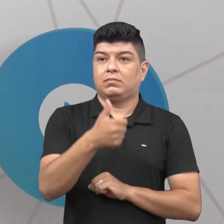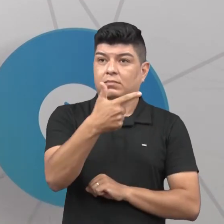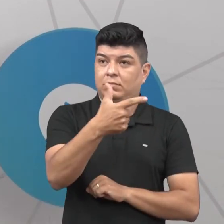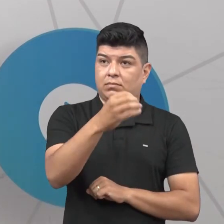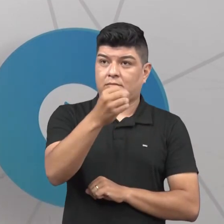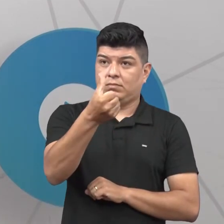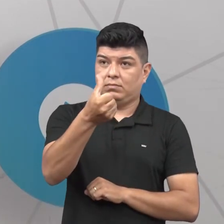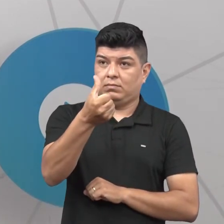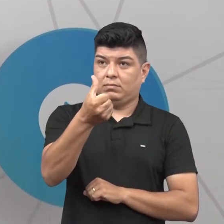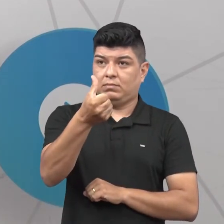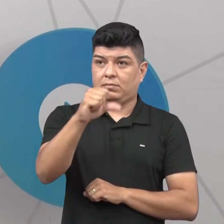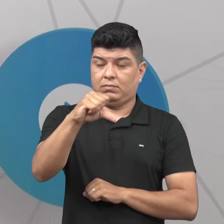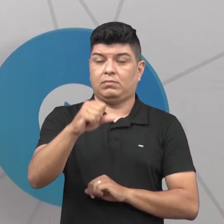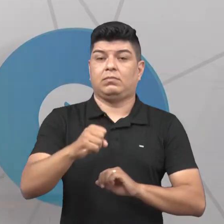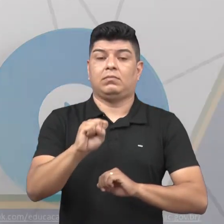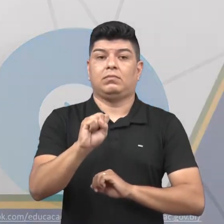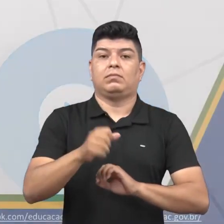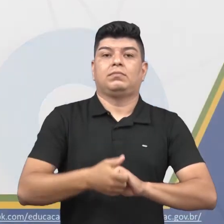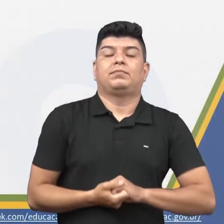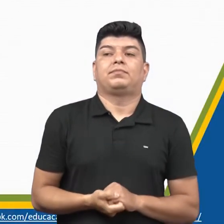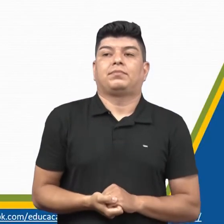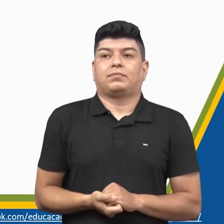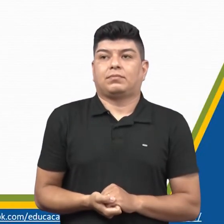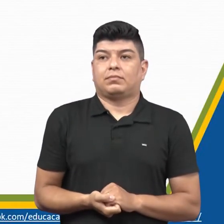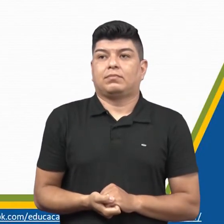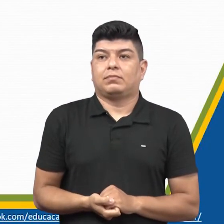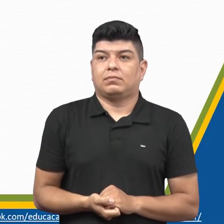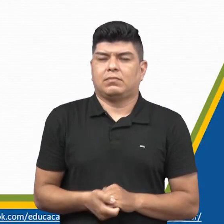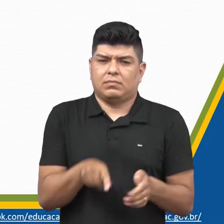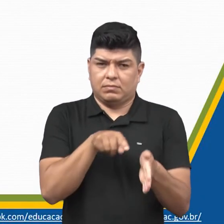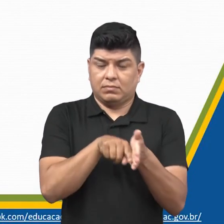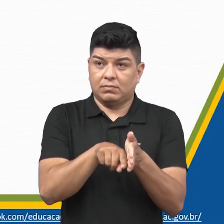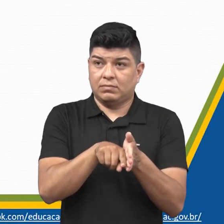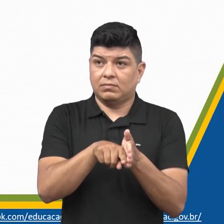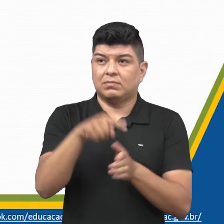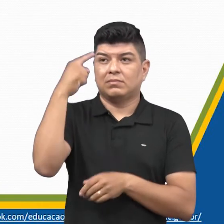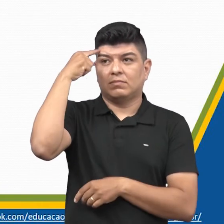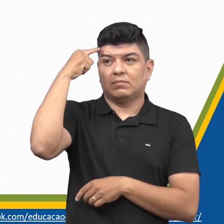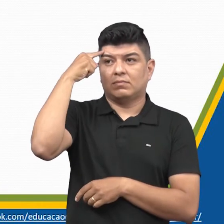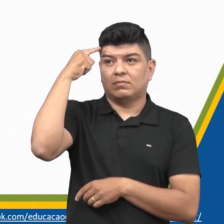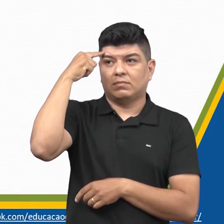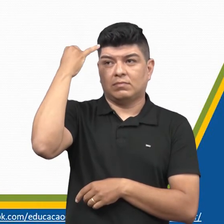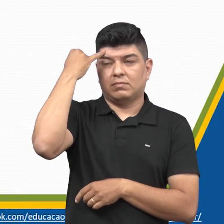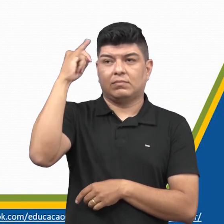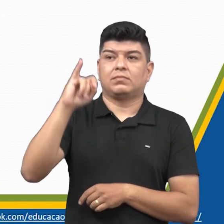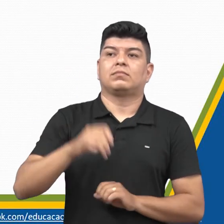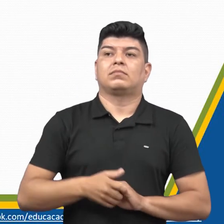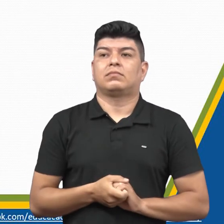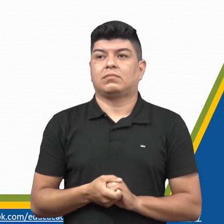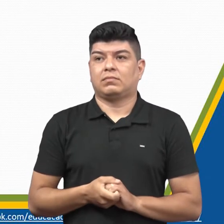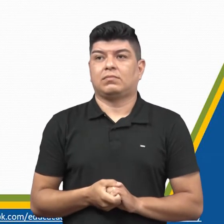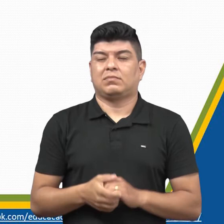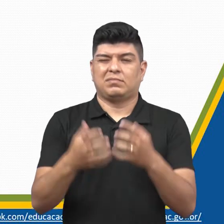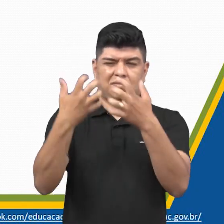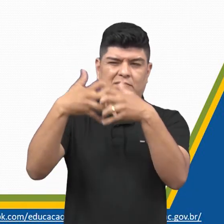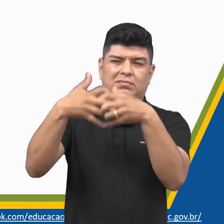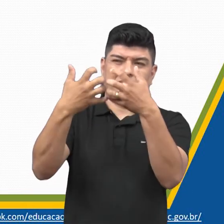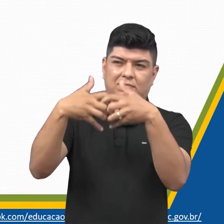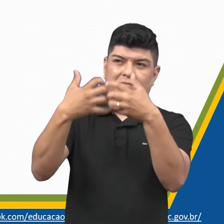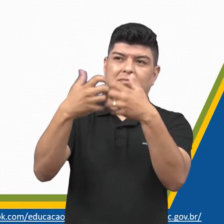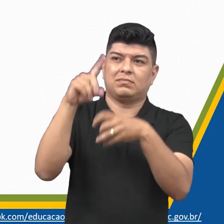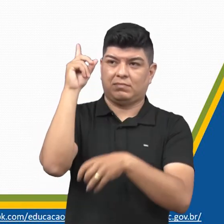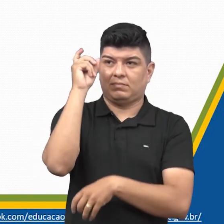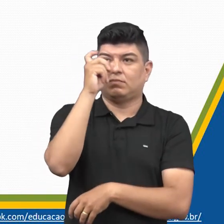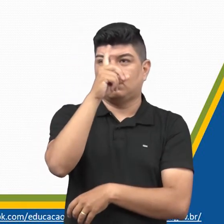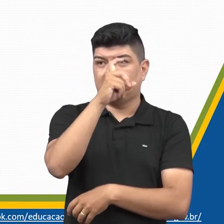recente. Vamos lá? Quando analisamos nossos pensamentos ou ideias, por mais complexos e sublimes que